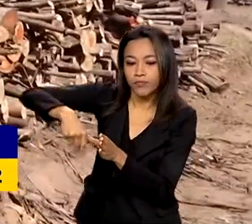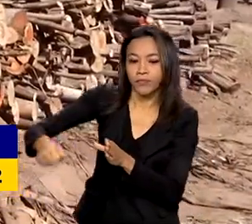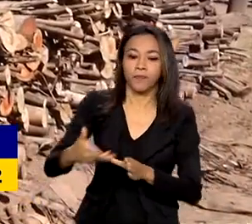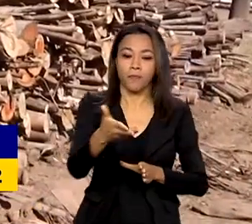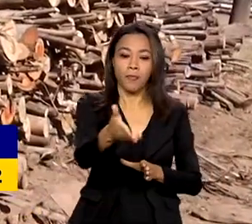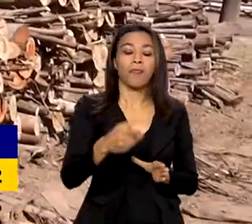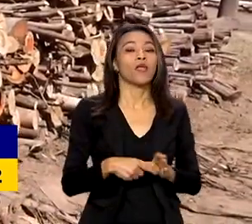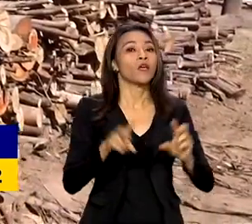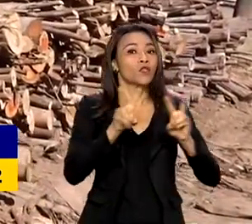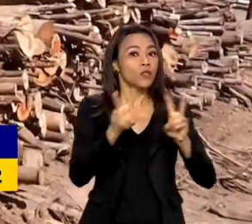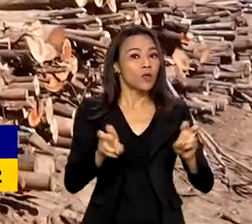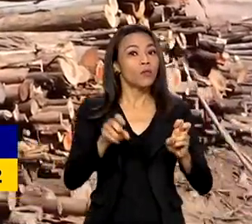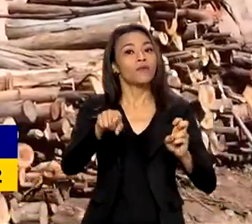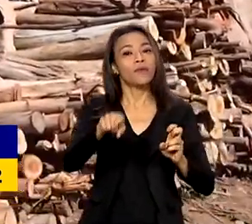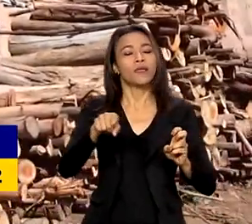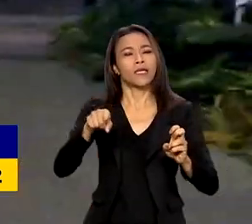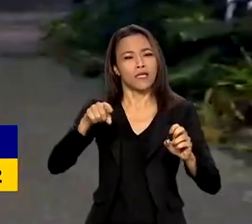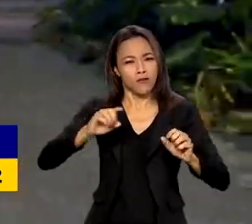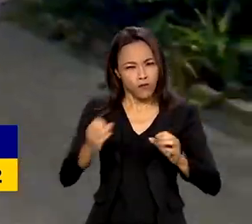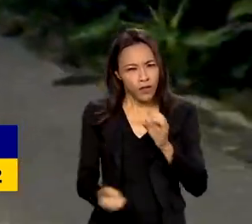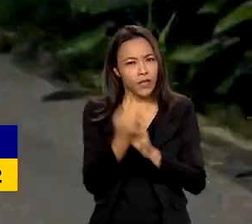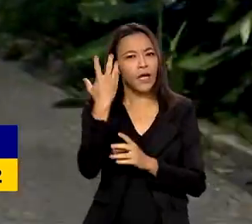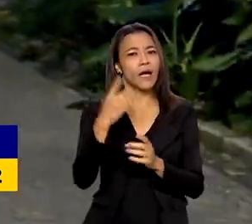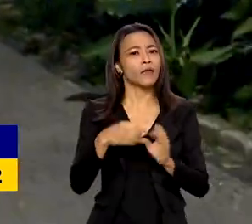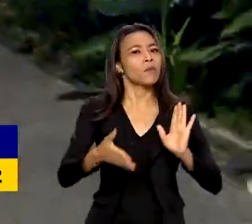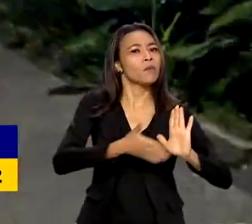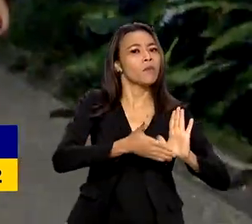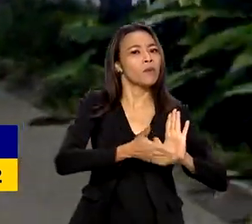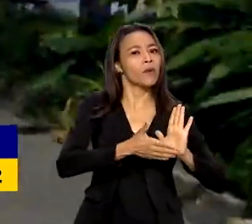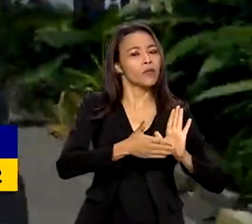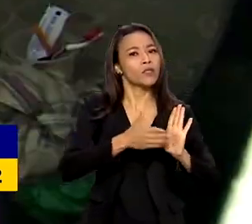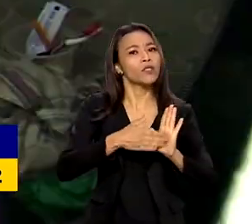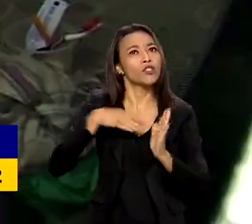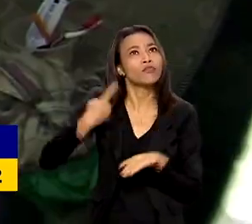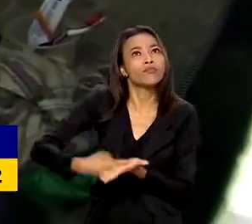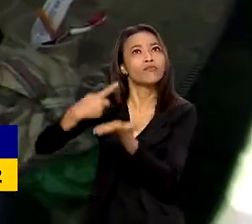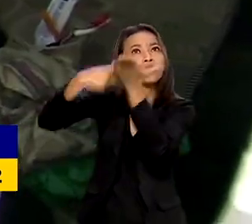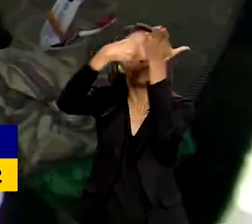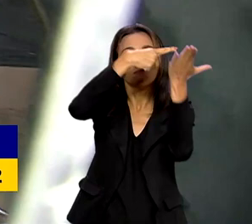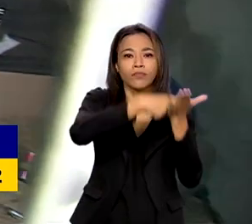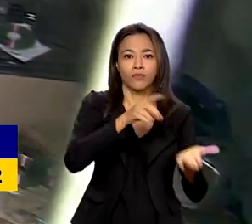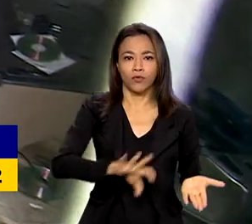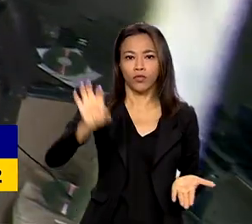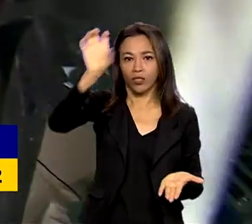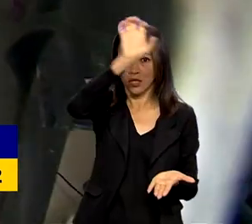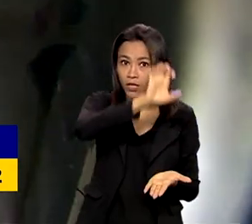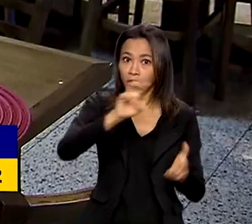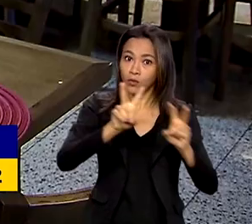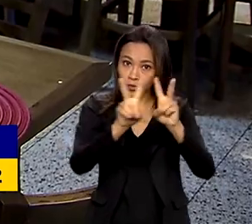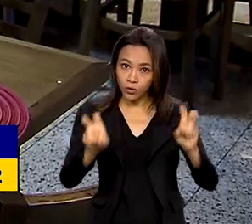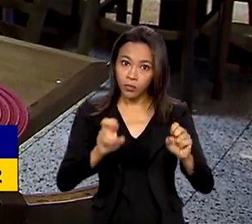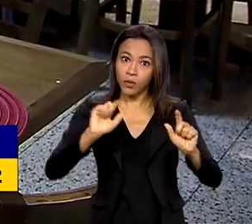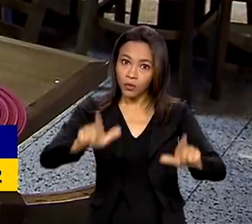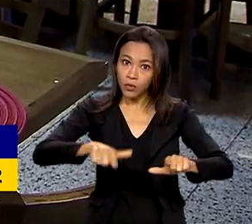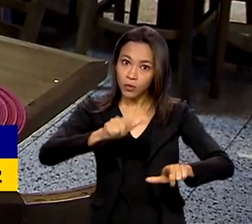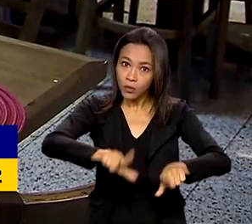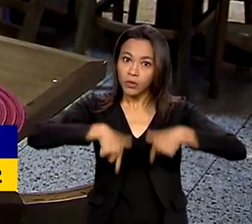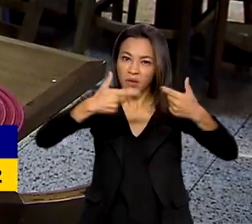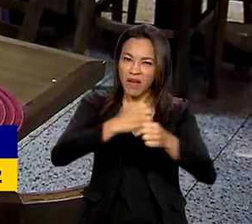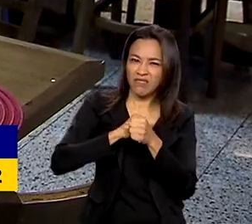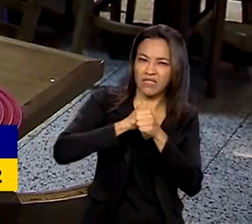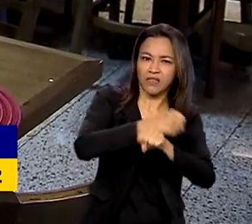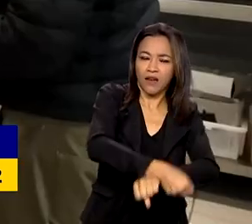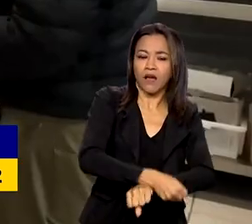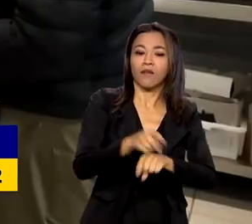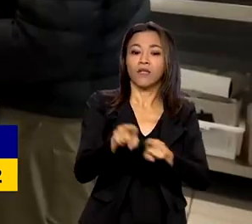do Trabalho Escravo foi reinstaurada com uma proposta de acordo federativo de combate ao trabalho escravo contemporâneo. Além disso, um grupo